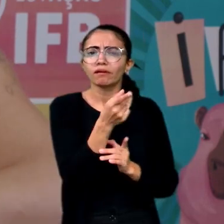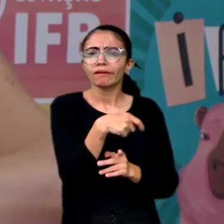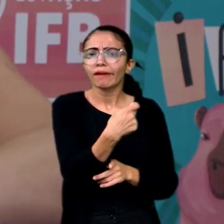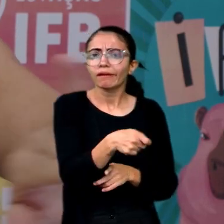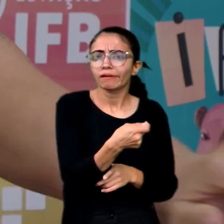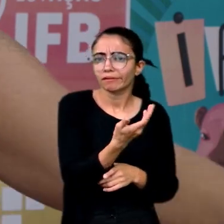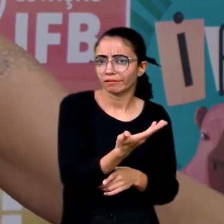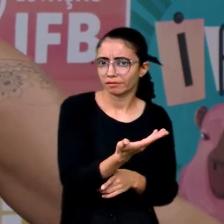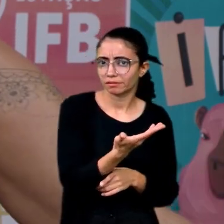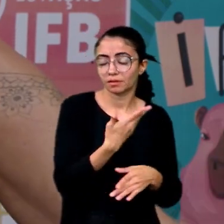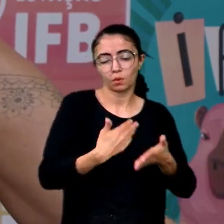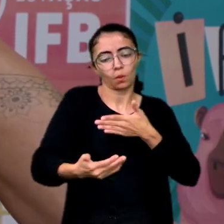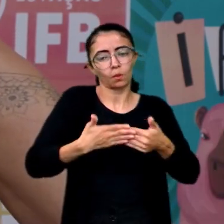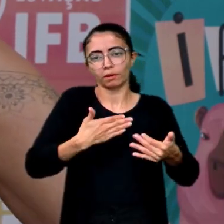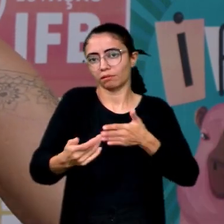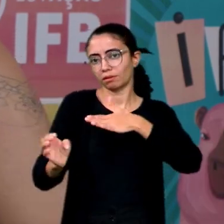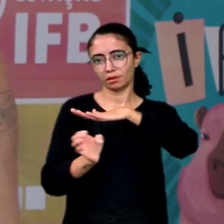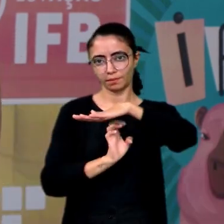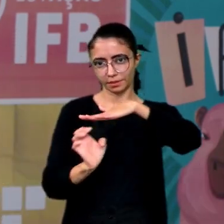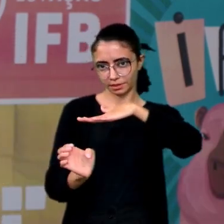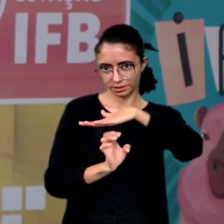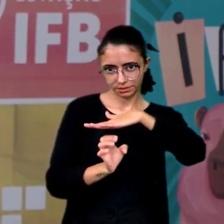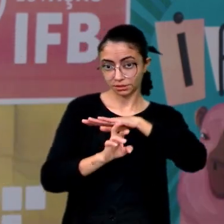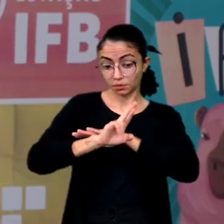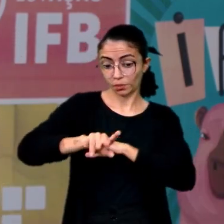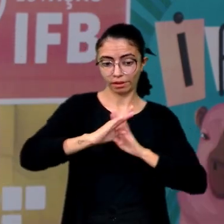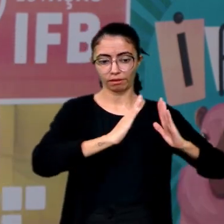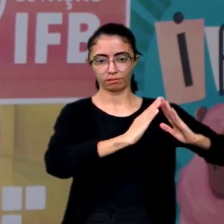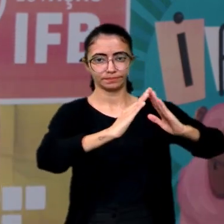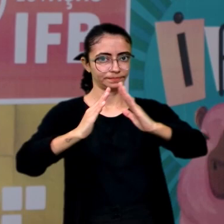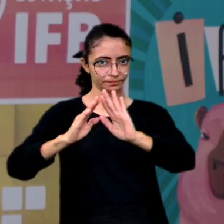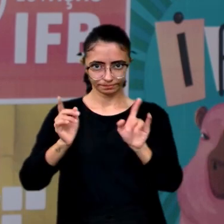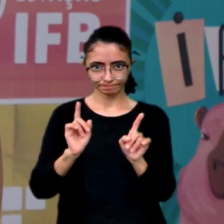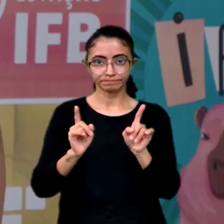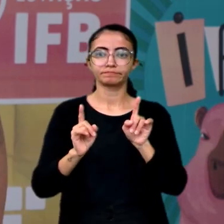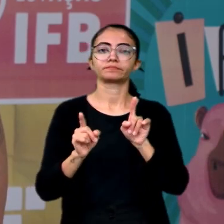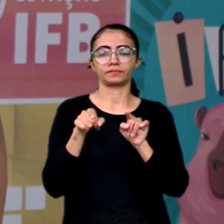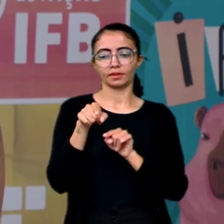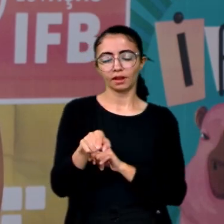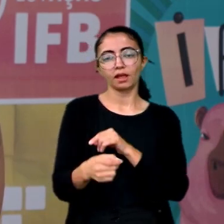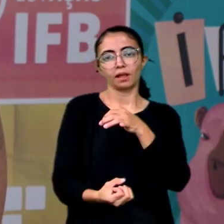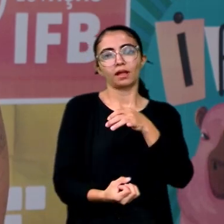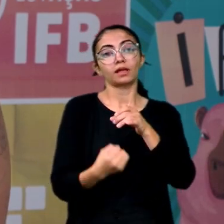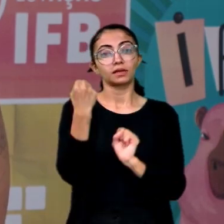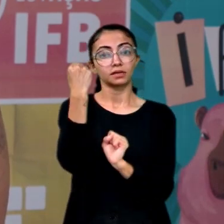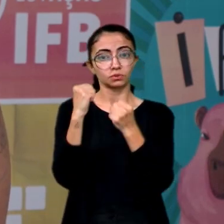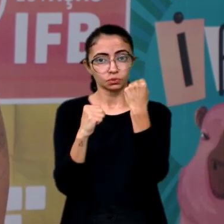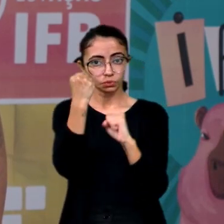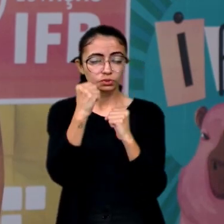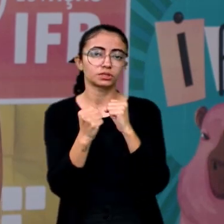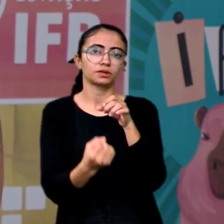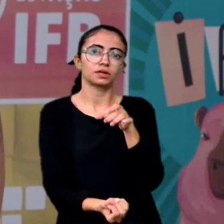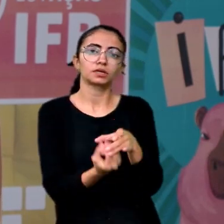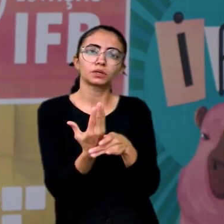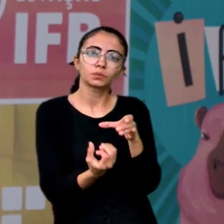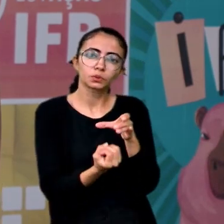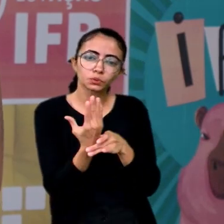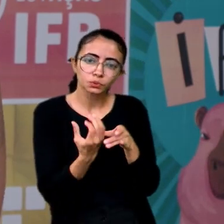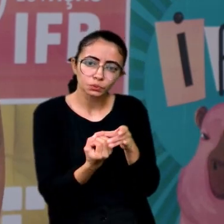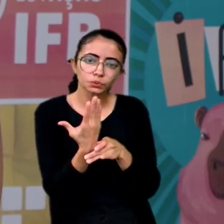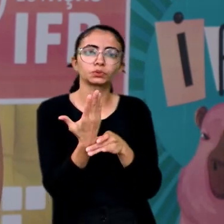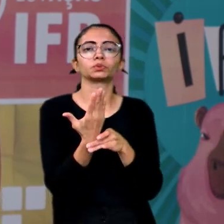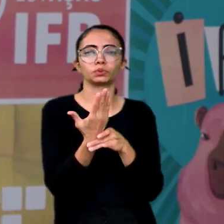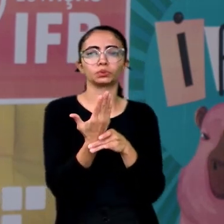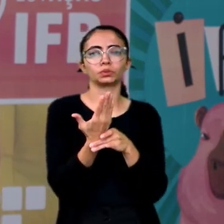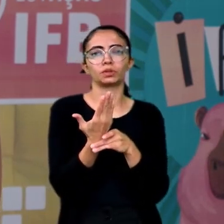Então, exclui o residencial, que produza mais de 120 litros diariamente de resíduo que eles